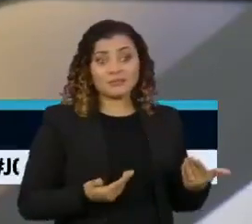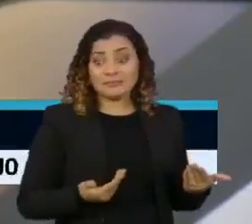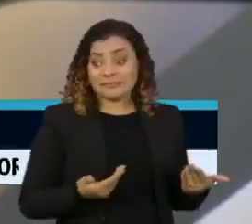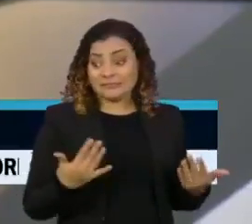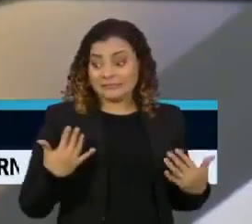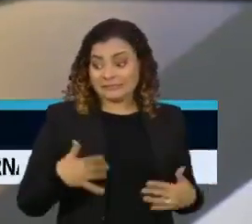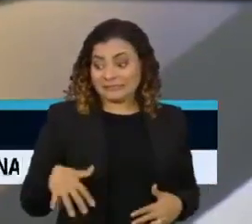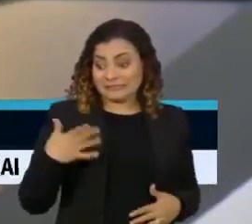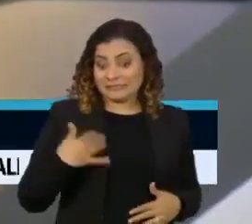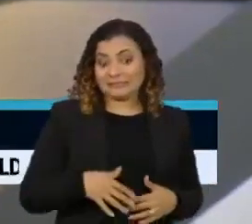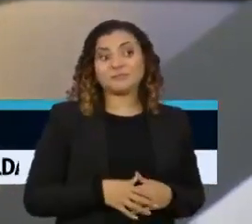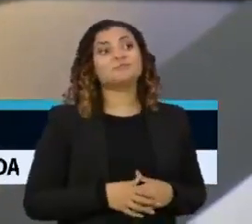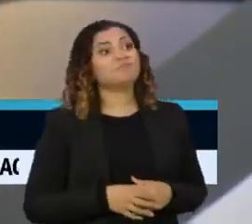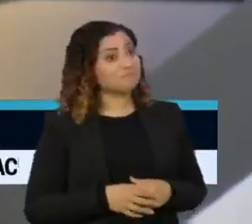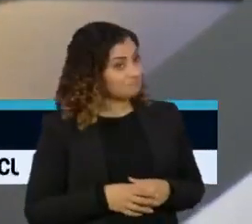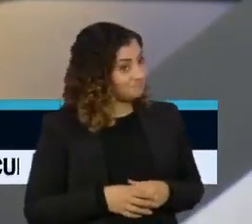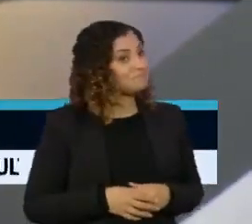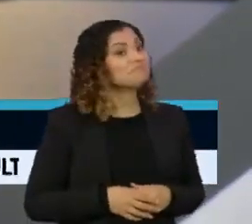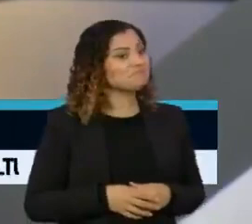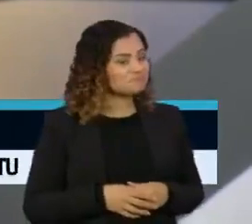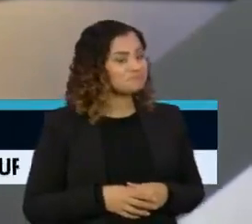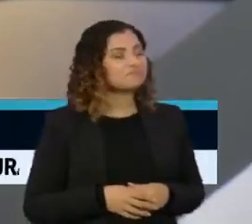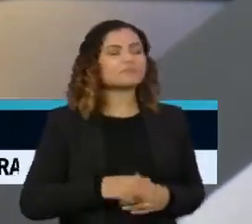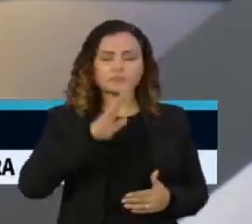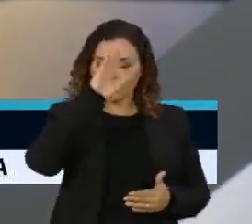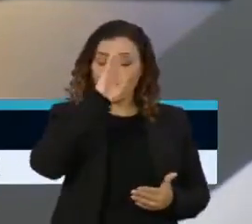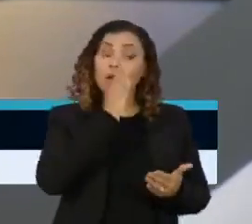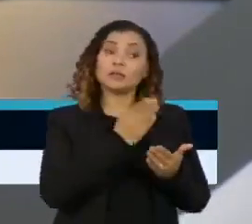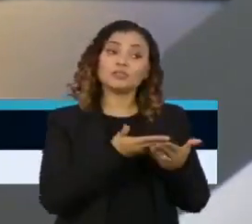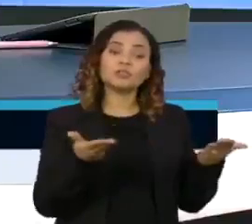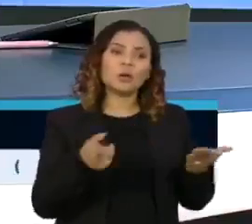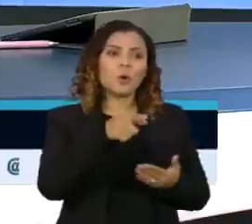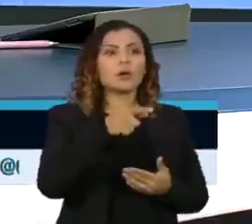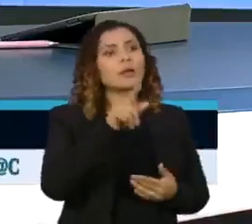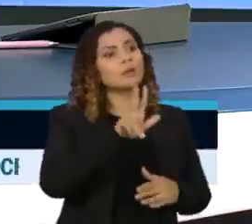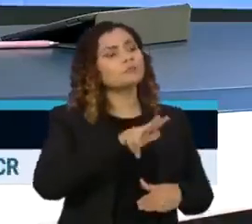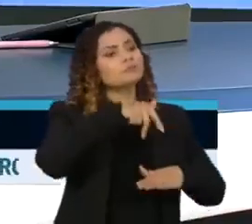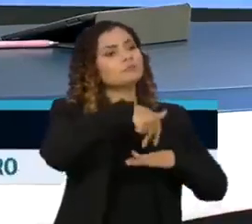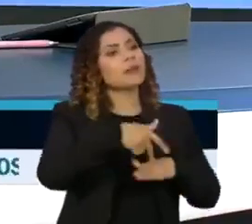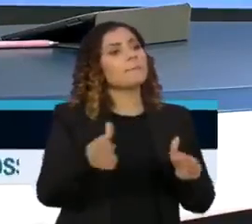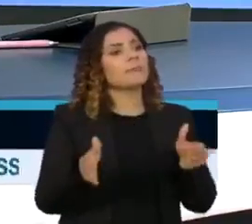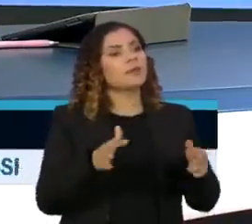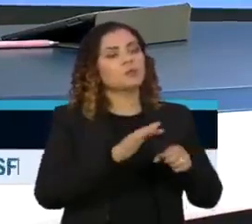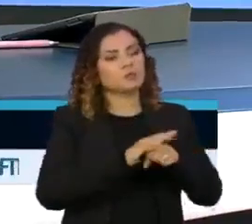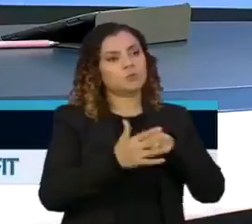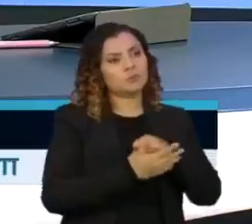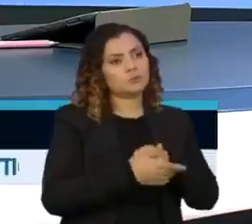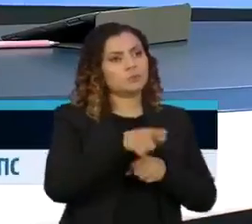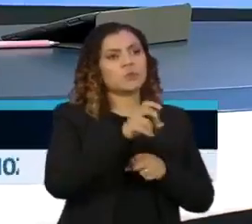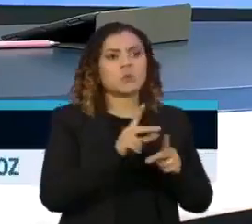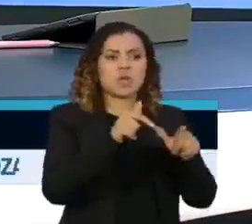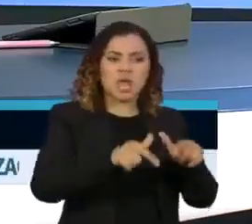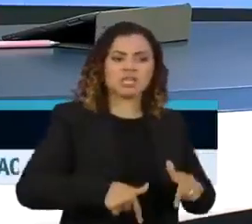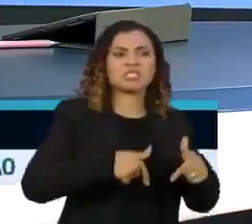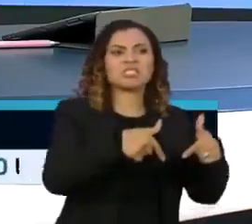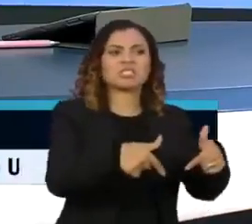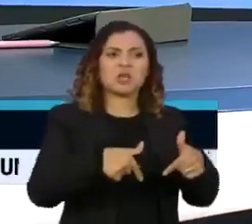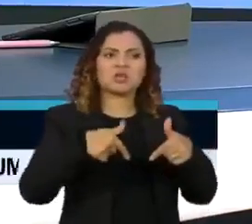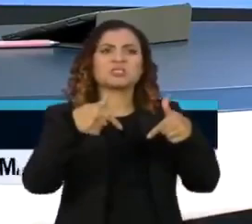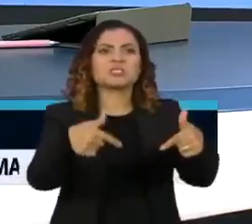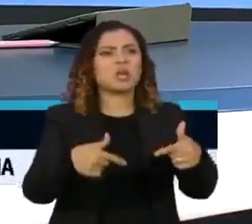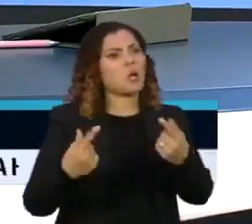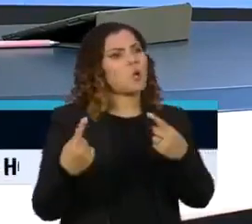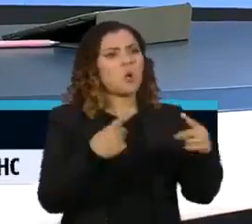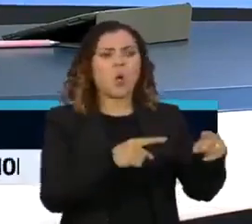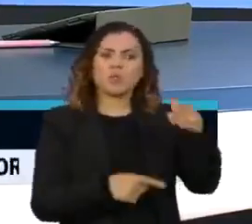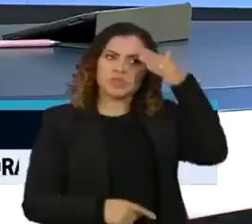etc como um pandeiros fundamentais eu acho que ele fez um papel interessante durante a pandemia Ele conta se contrapôs muito fortemente